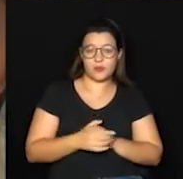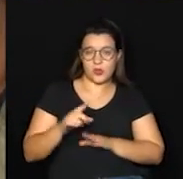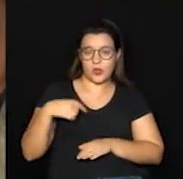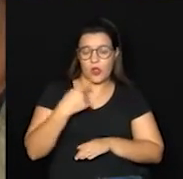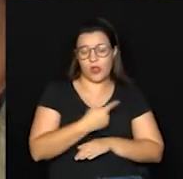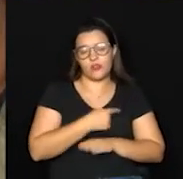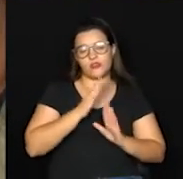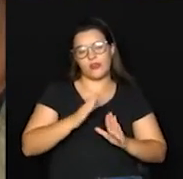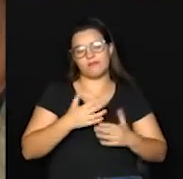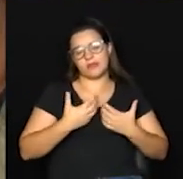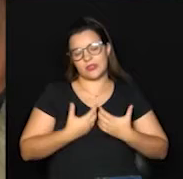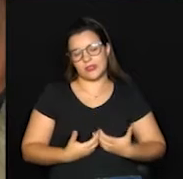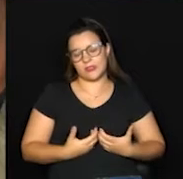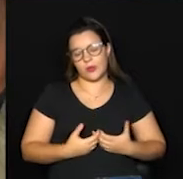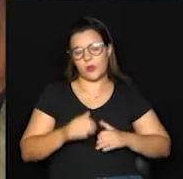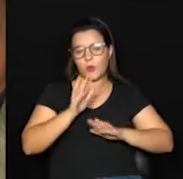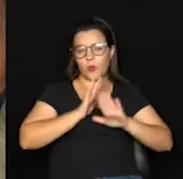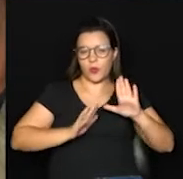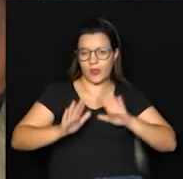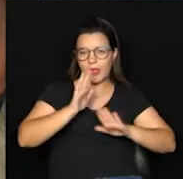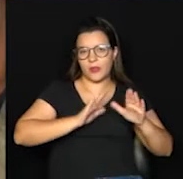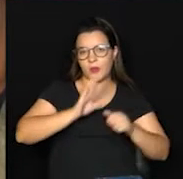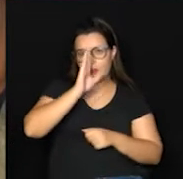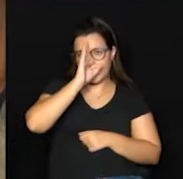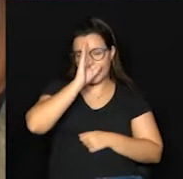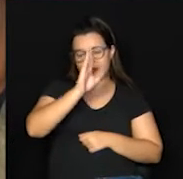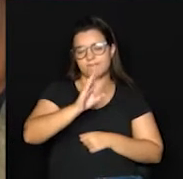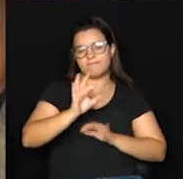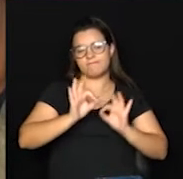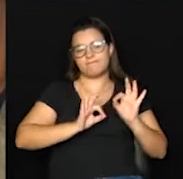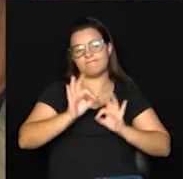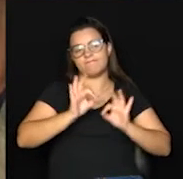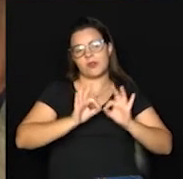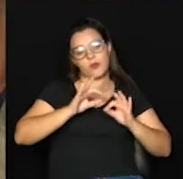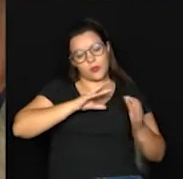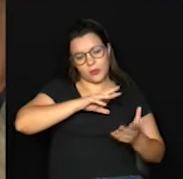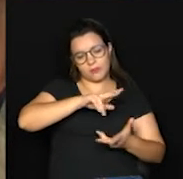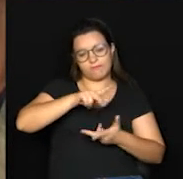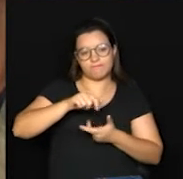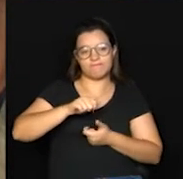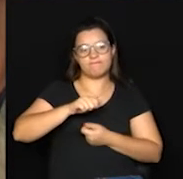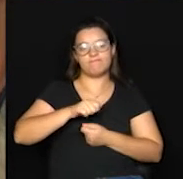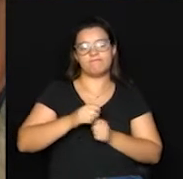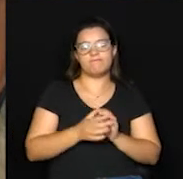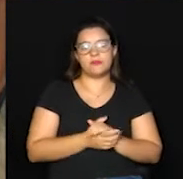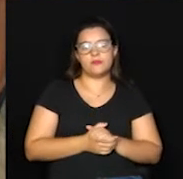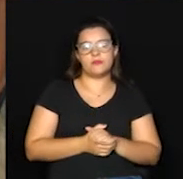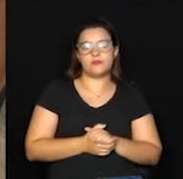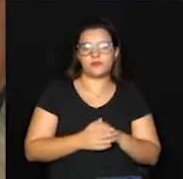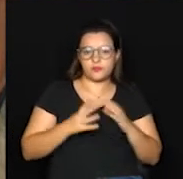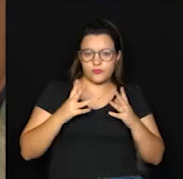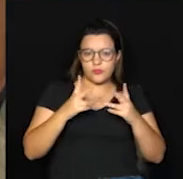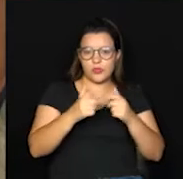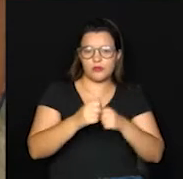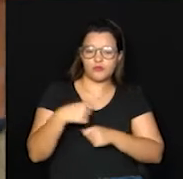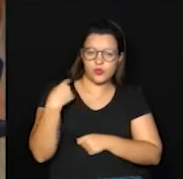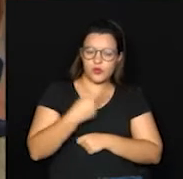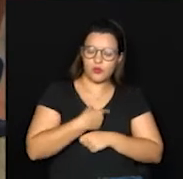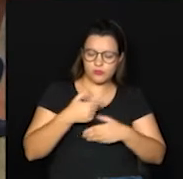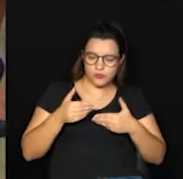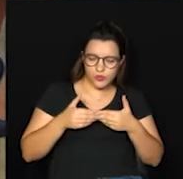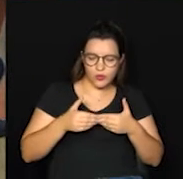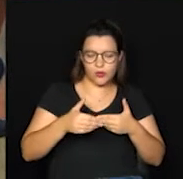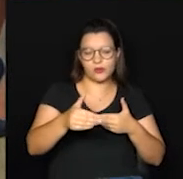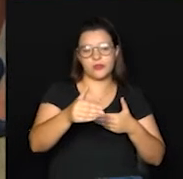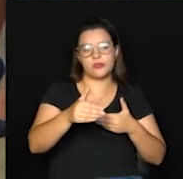estamos cansados, mas os cuidados, principalmente da Organização Mundial da Saúde, é para que todos nós continuemos aí,